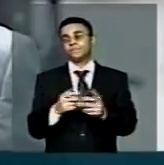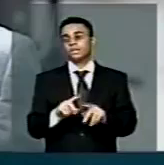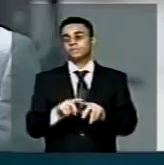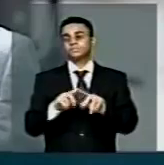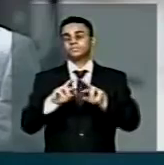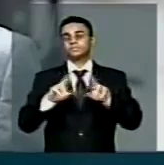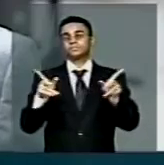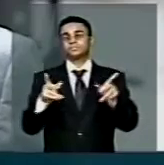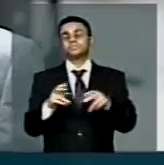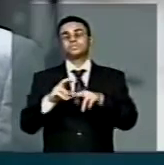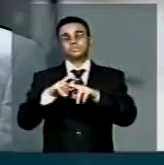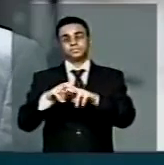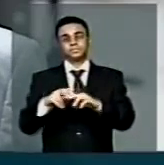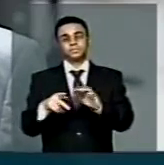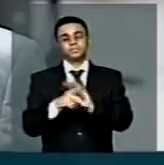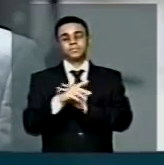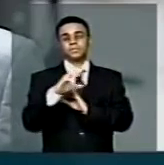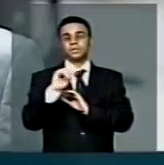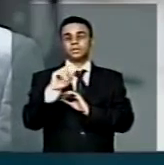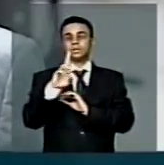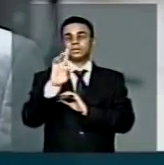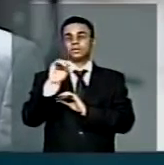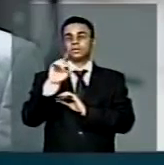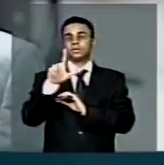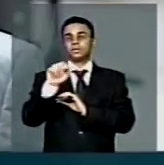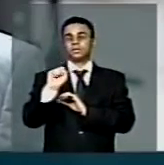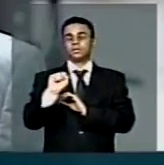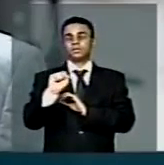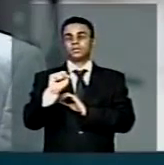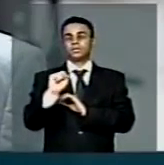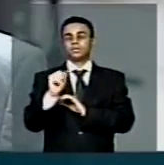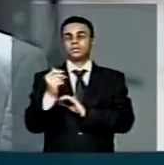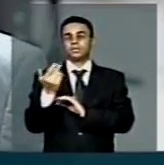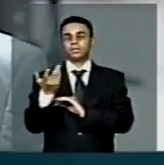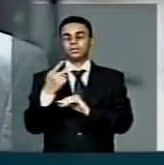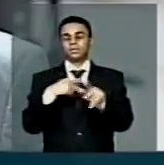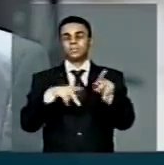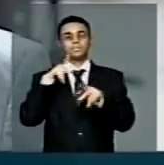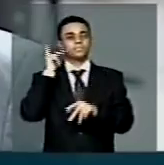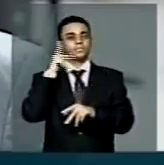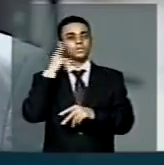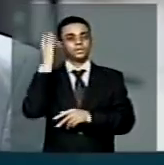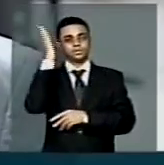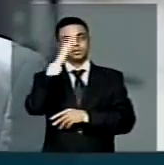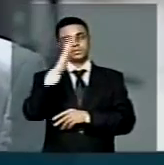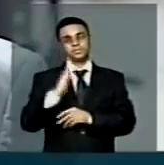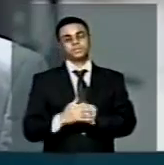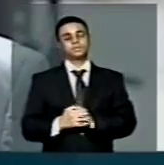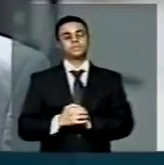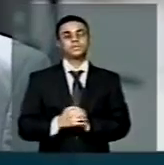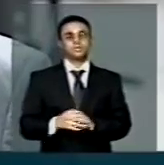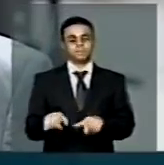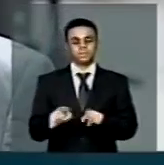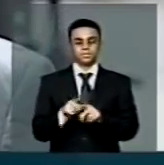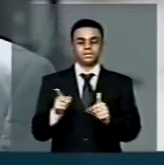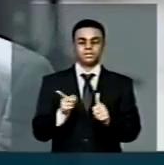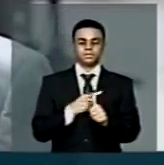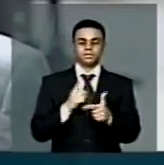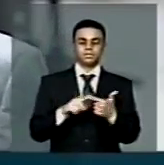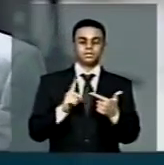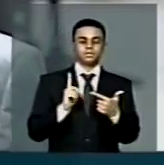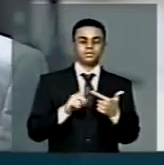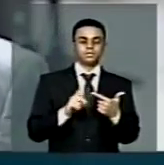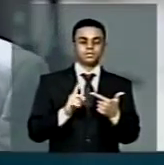torpe por parte desses cartolas da política brasileira. E, em segundo lugar,